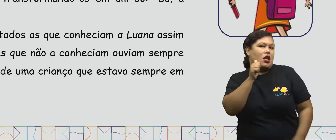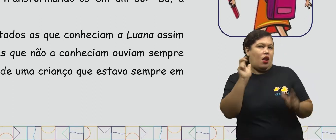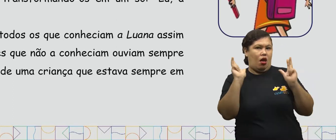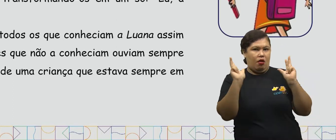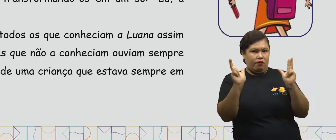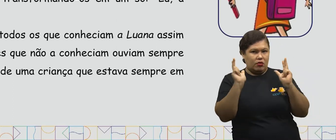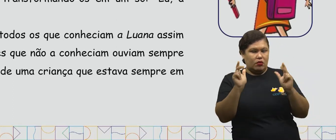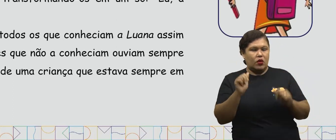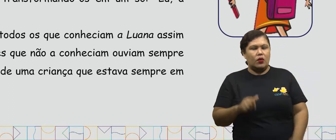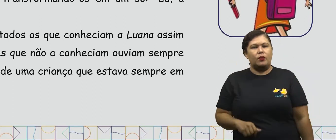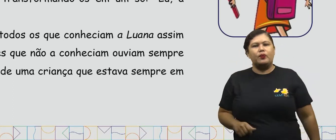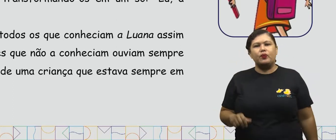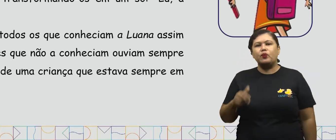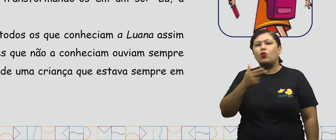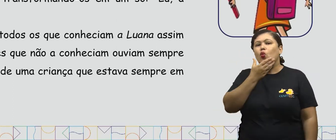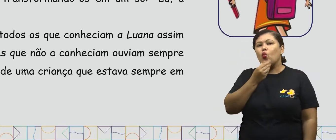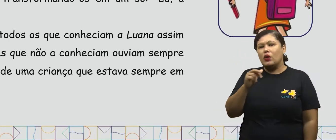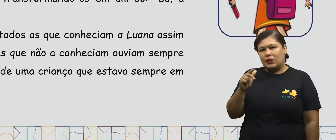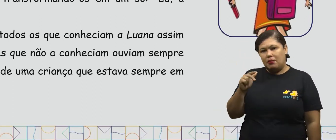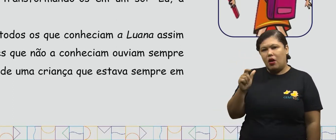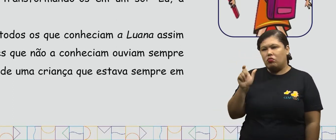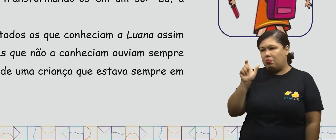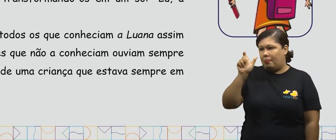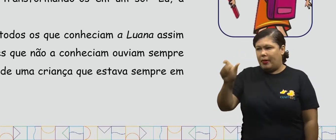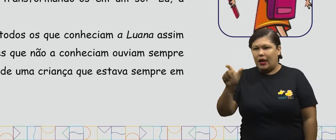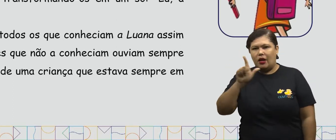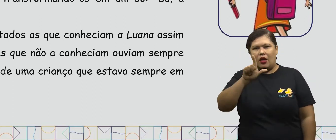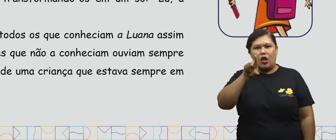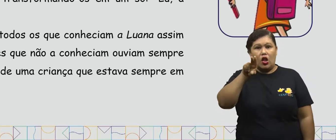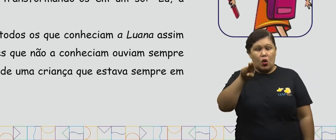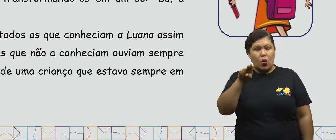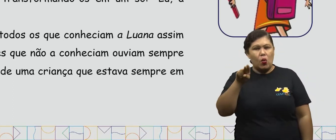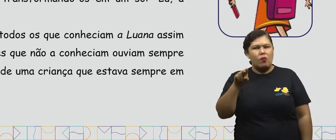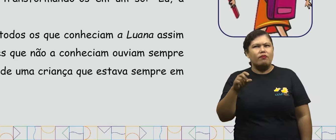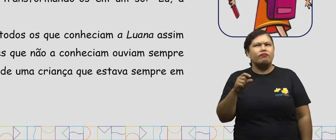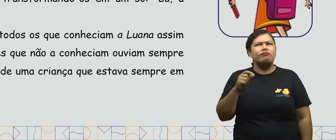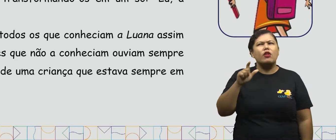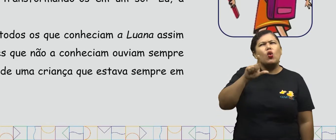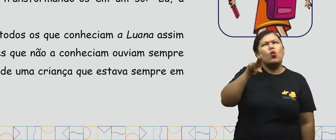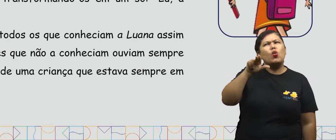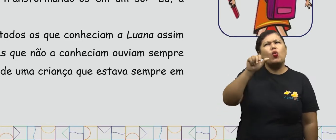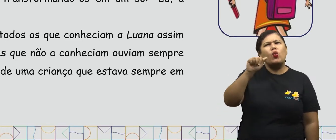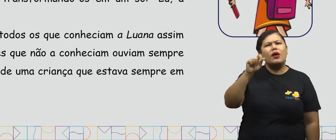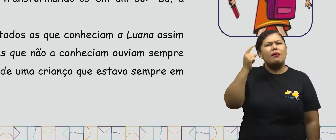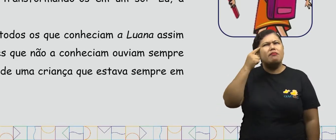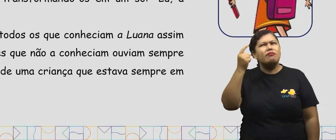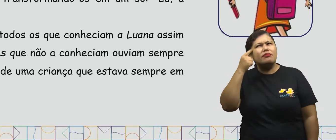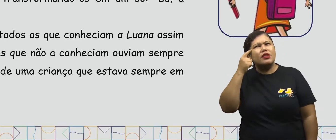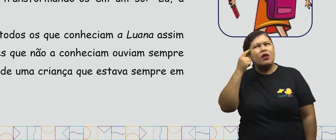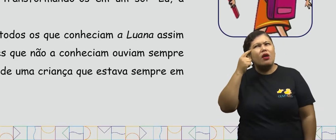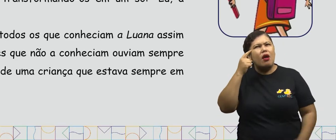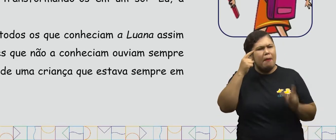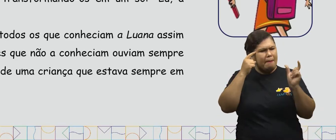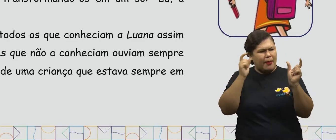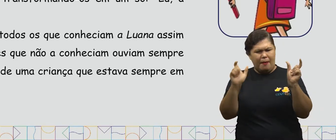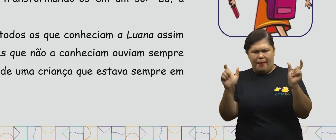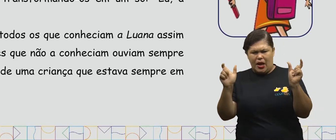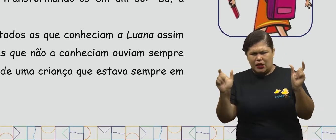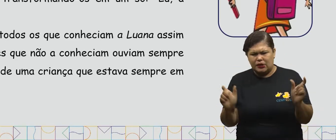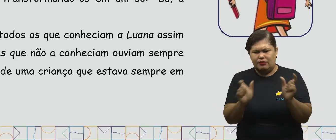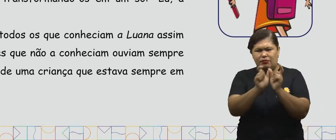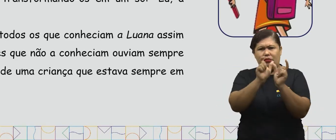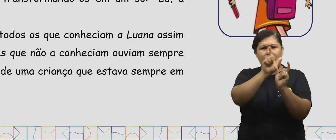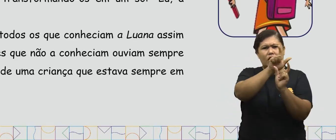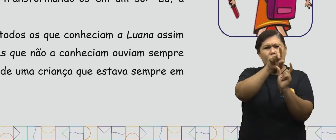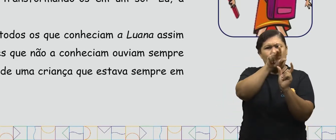Os irmãos de Luana a chamavam de Lu. Então, Luana resolveu unir os apelidos carinhosos, a menina